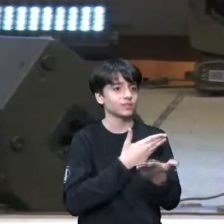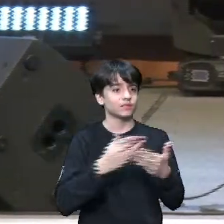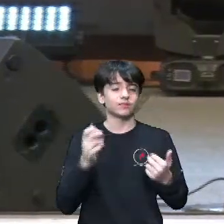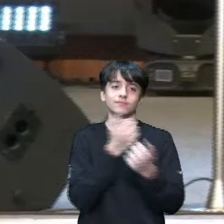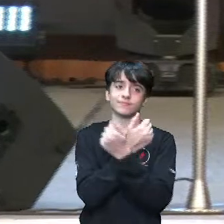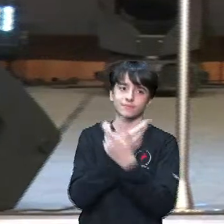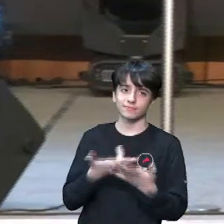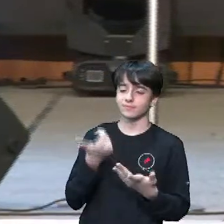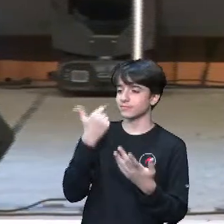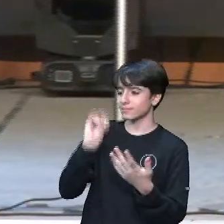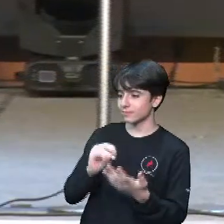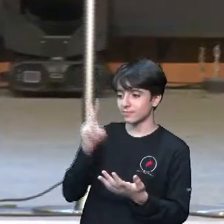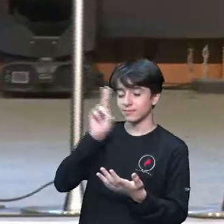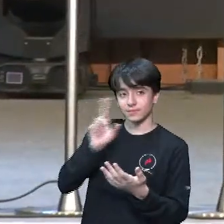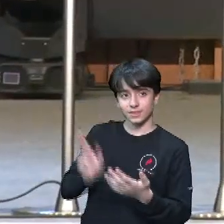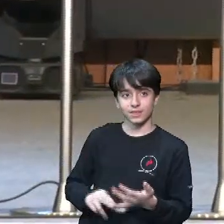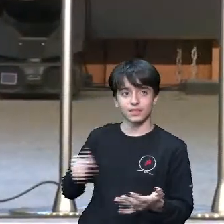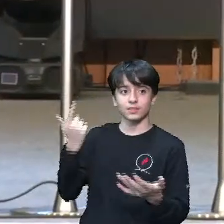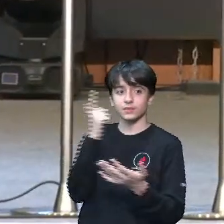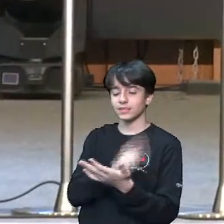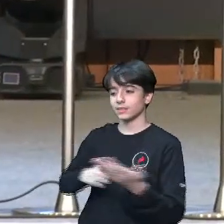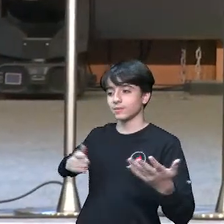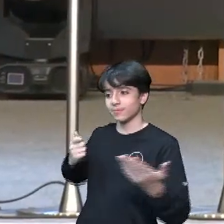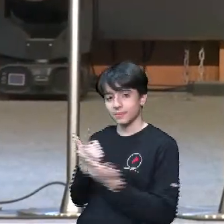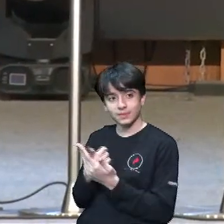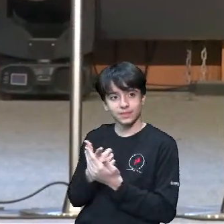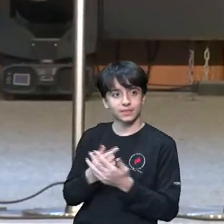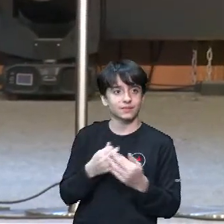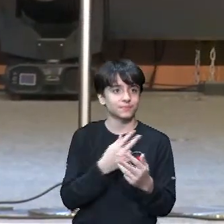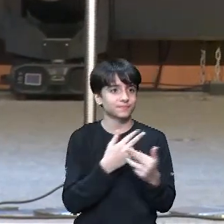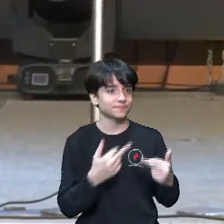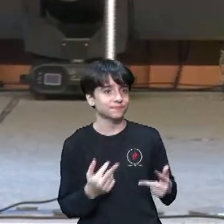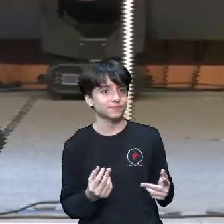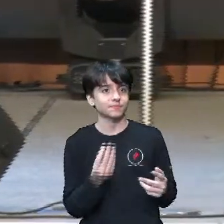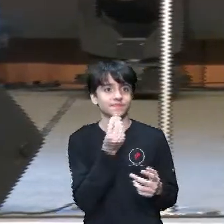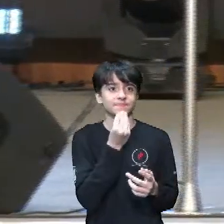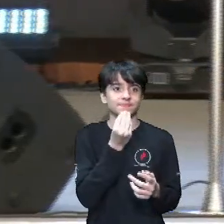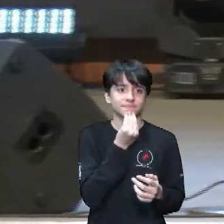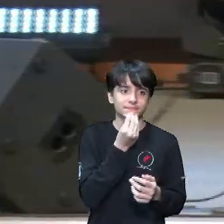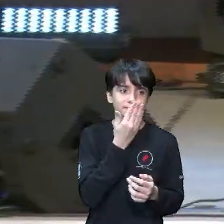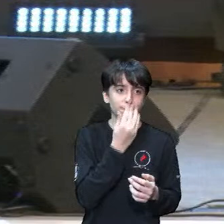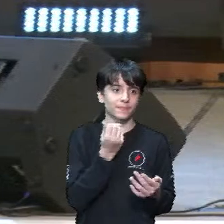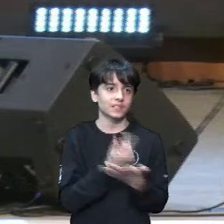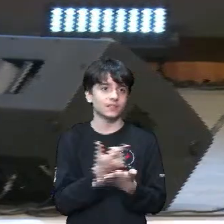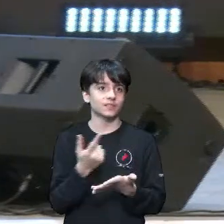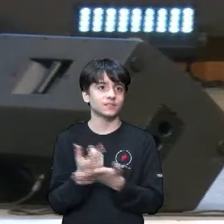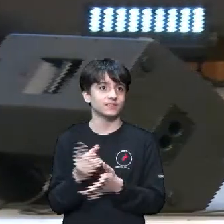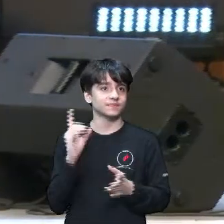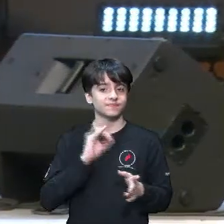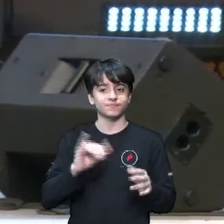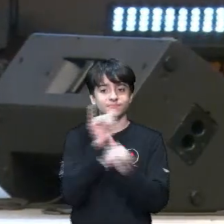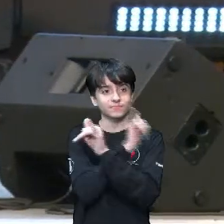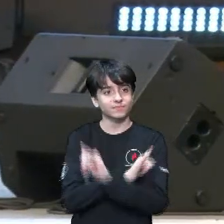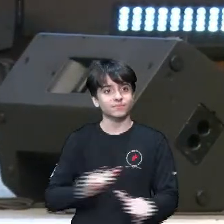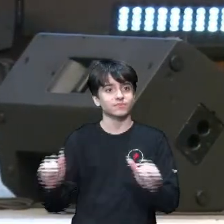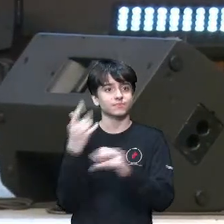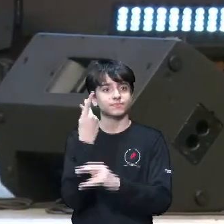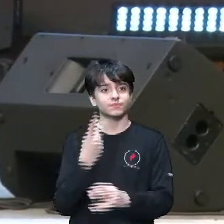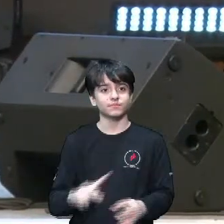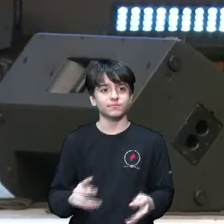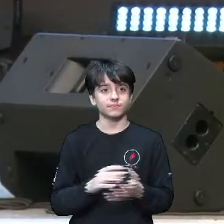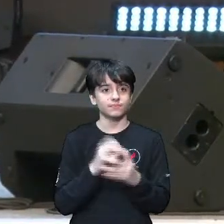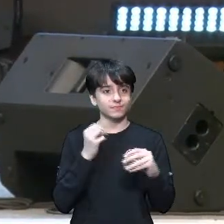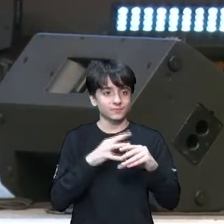para fazer não sei o quê, com esse dinheiro aqui eu podia fazer isso, podia fazer aquilo. Deus está dizendo o seguinte, a oferta que você está